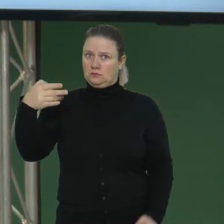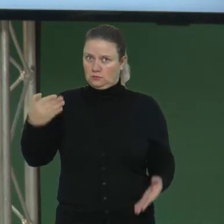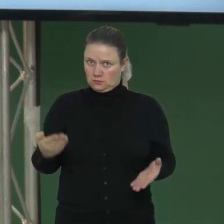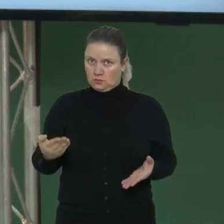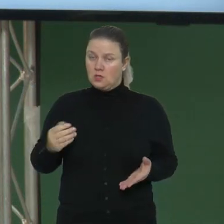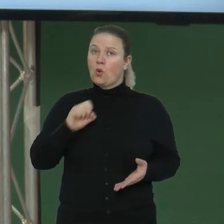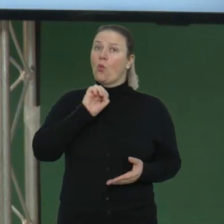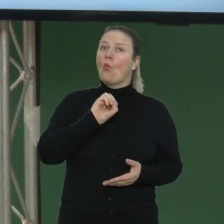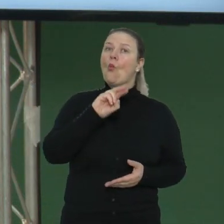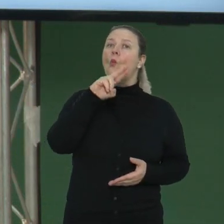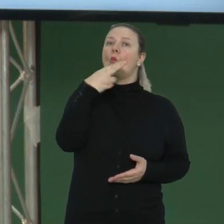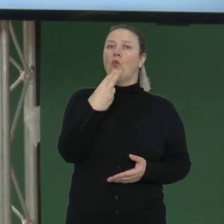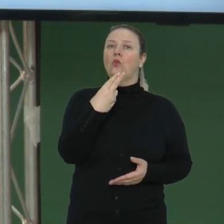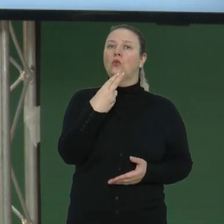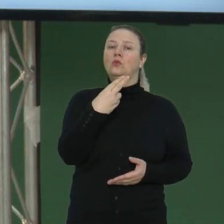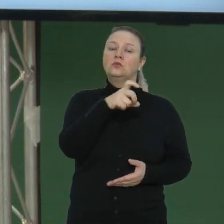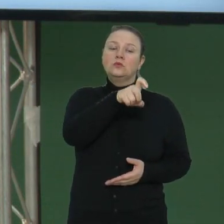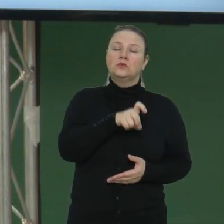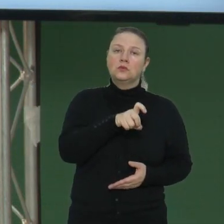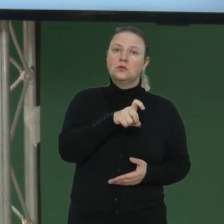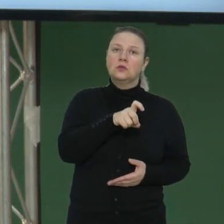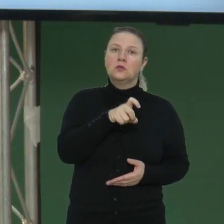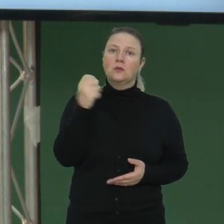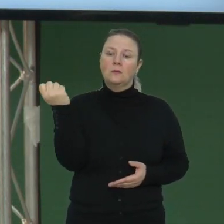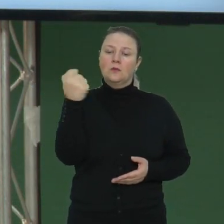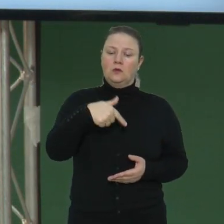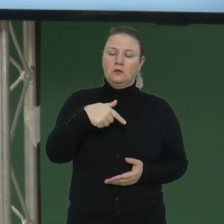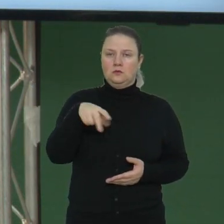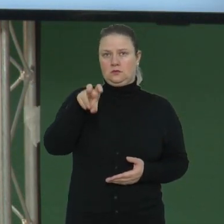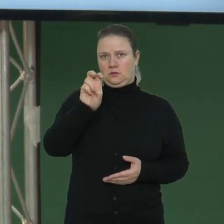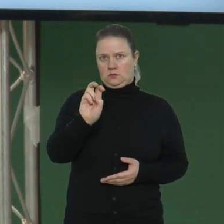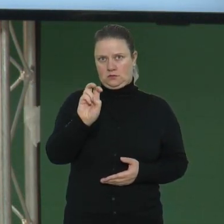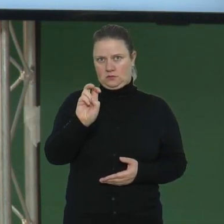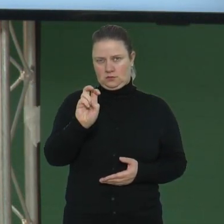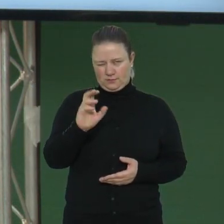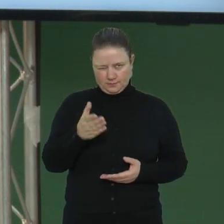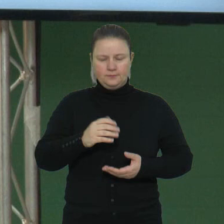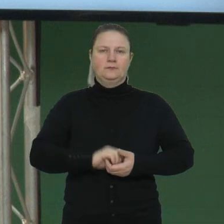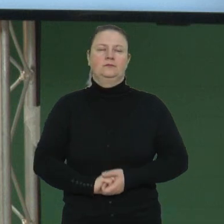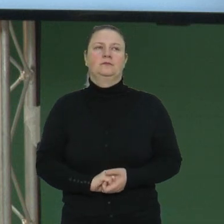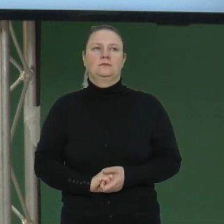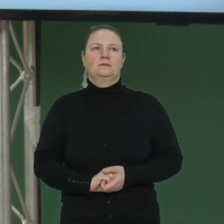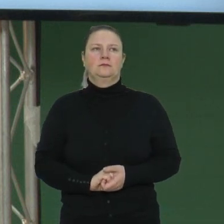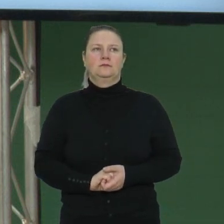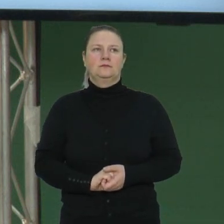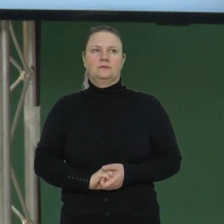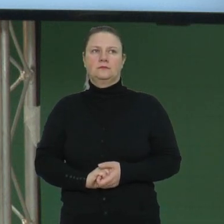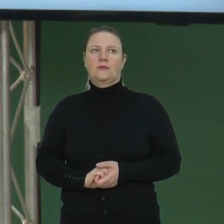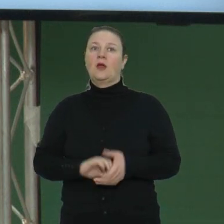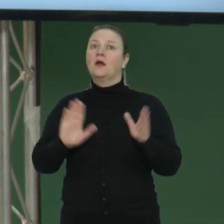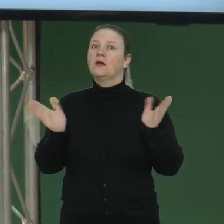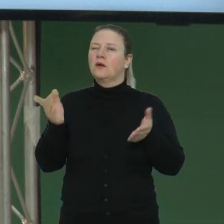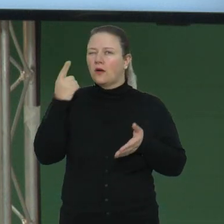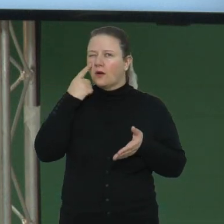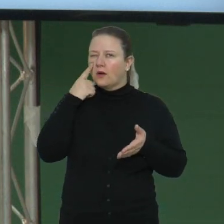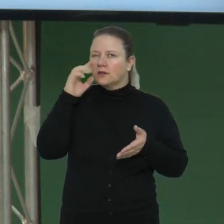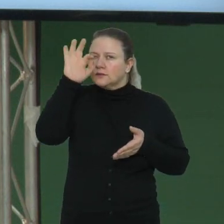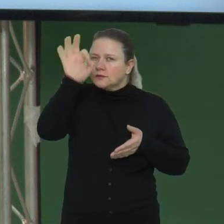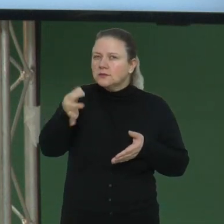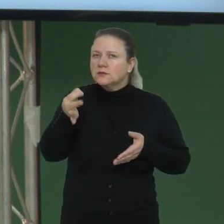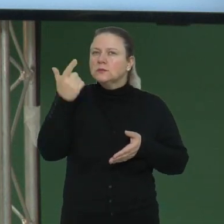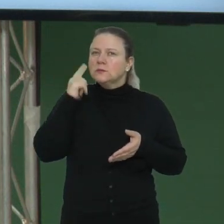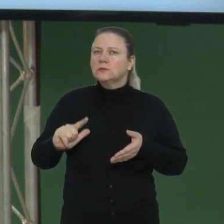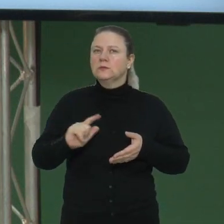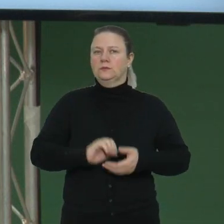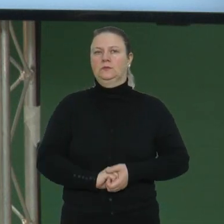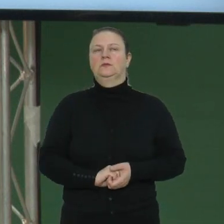for maior que 5. Querem ver uma situação que pode ser que dê certo ou não? Vai dar certo, quer ver? X maior que 5, então